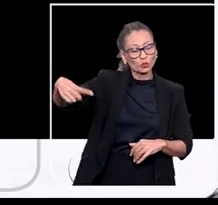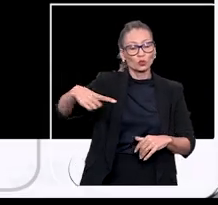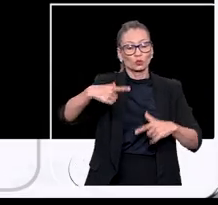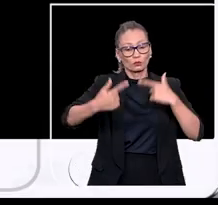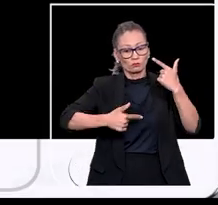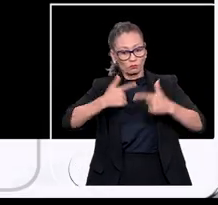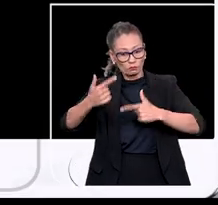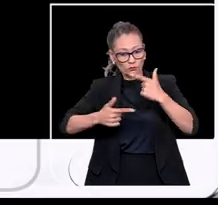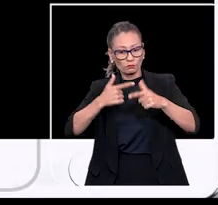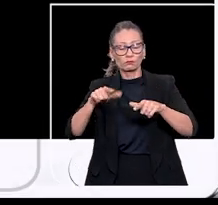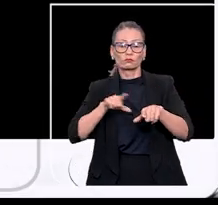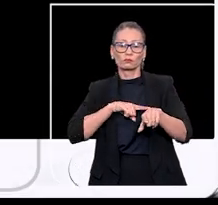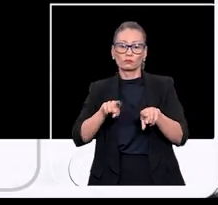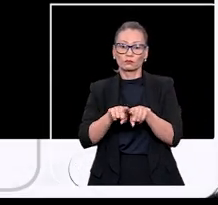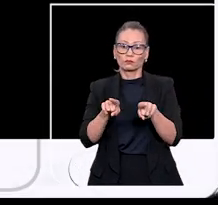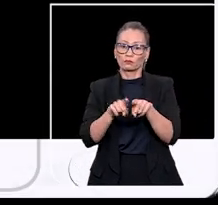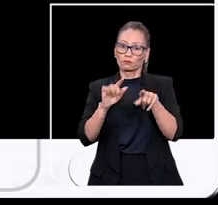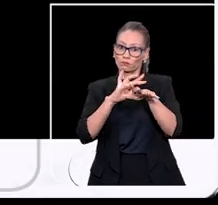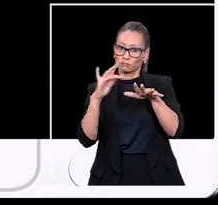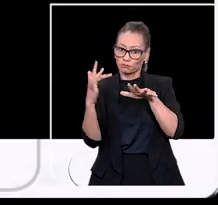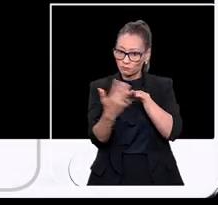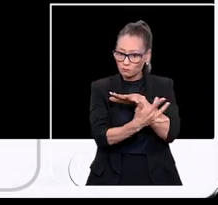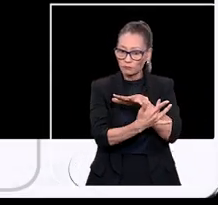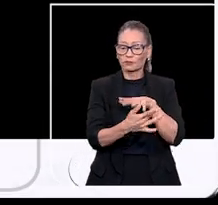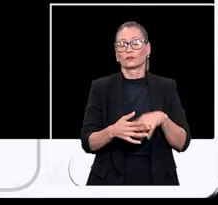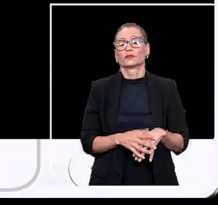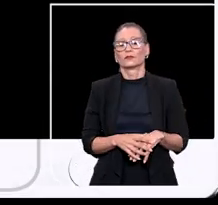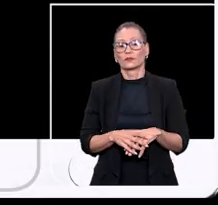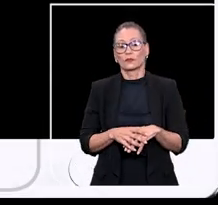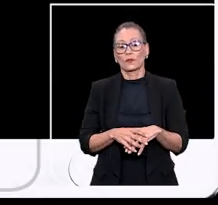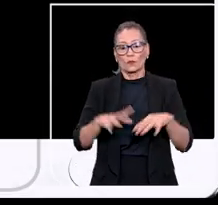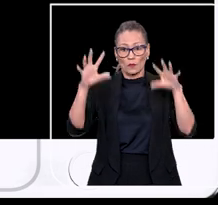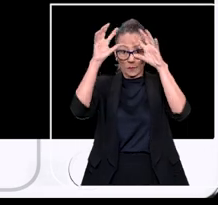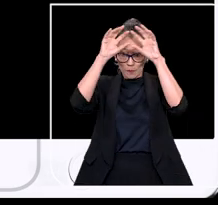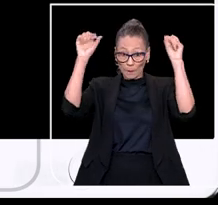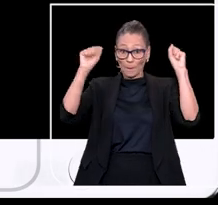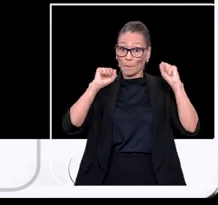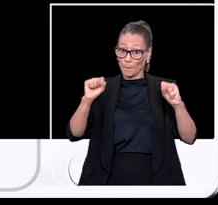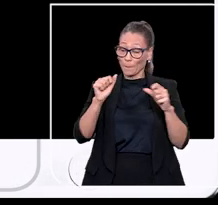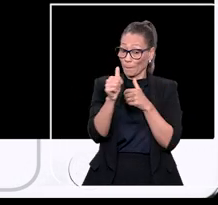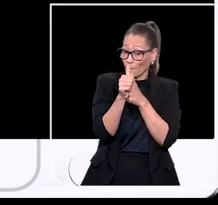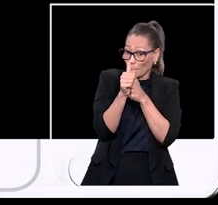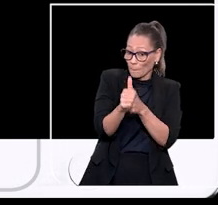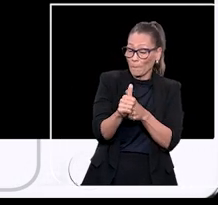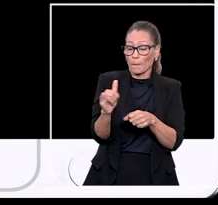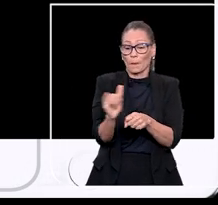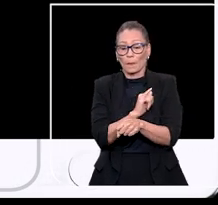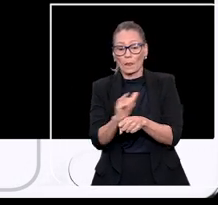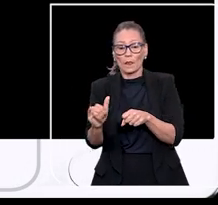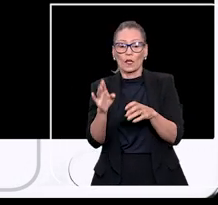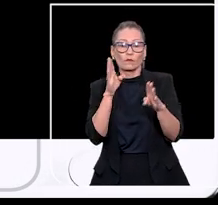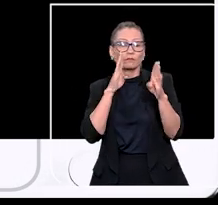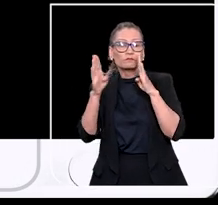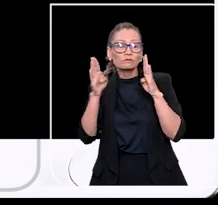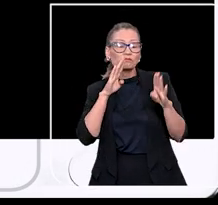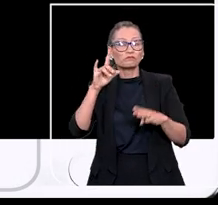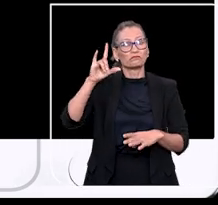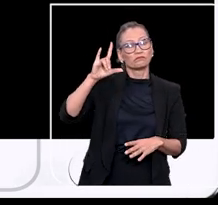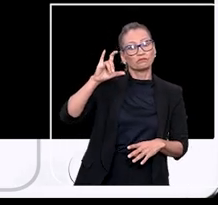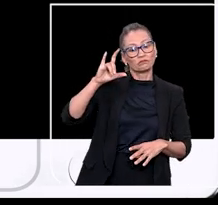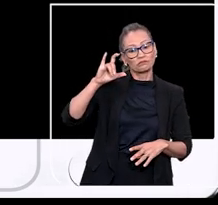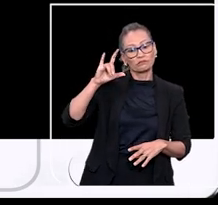é feito nas redes sociais. As ações do Tribunal podem ser acompanhadas pelo YouTube, Facebook, Instagram,